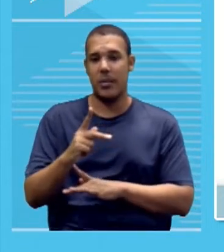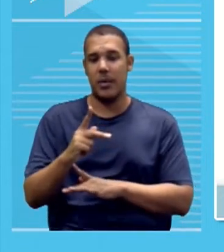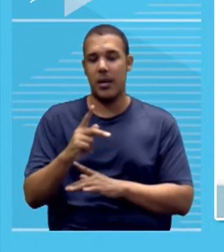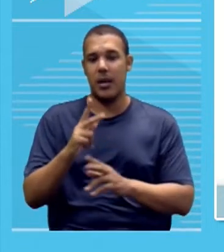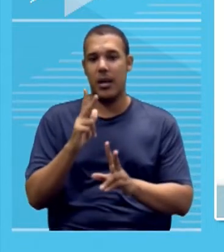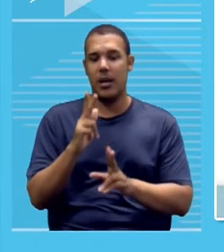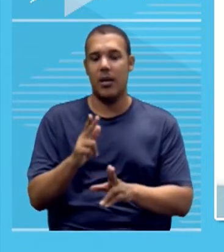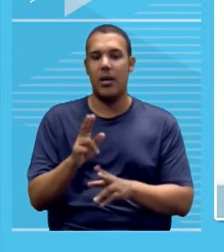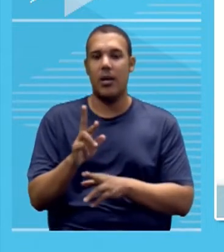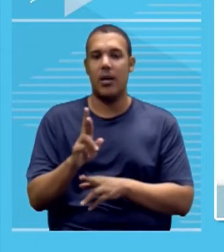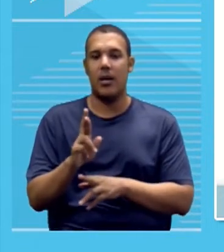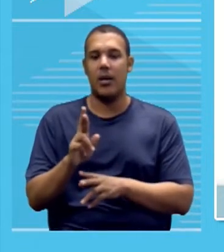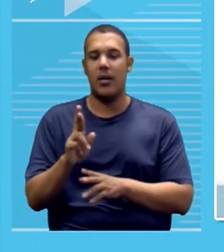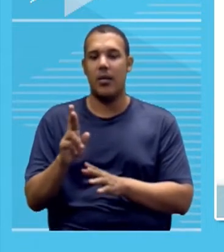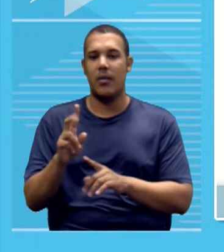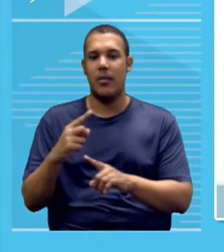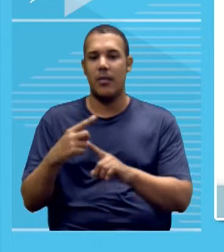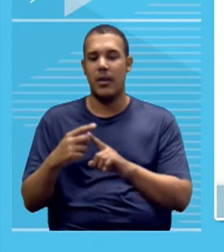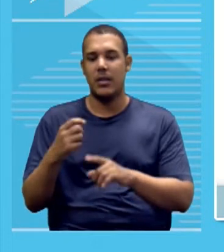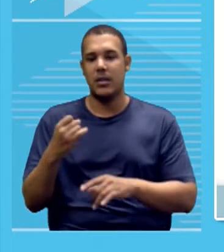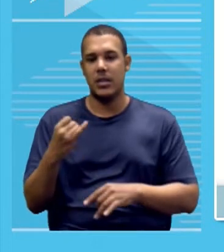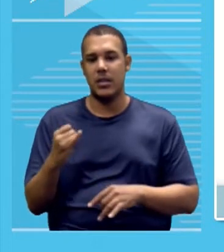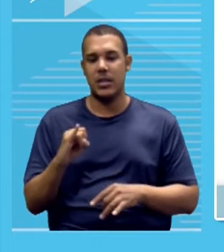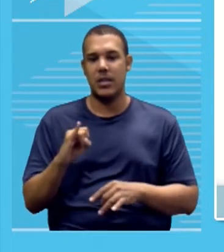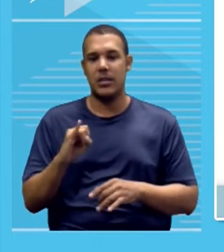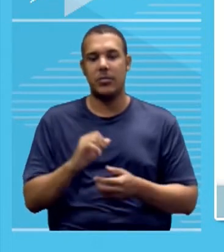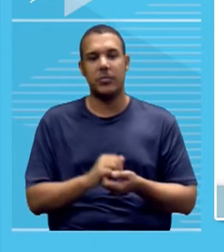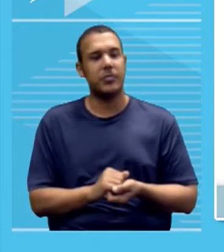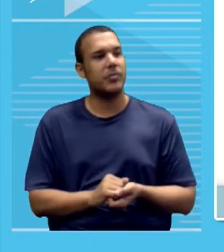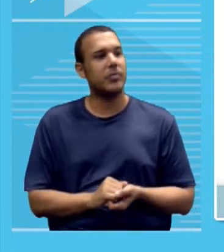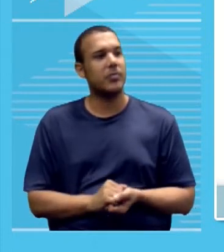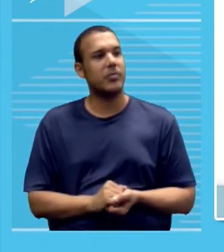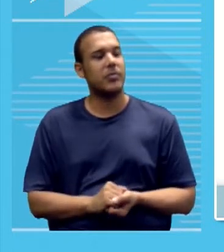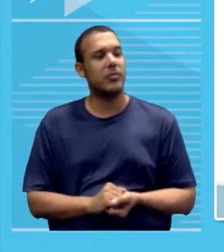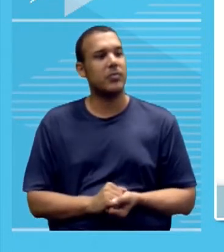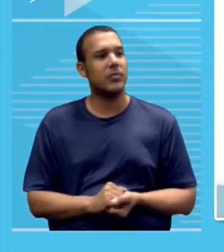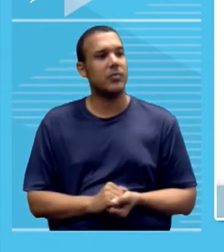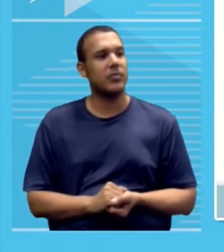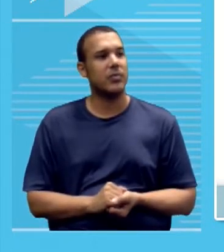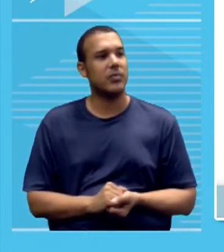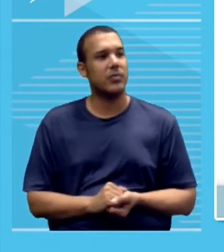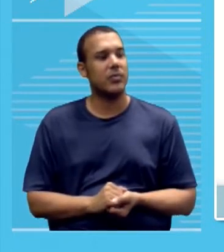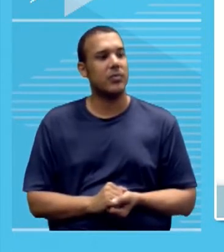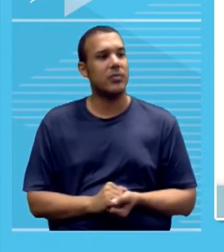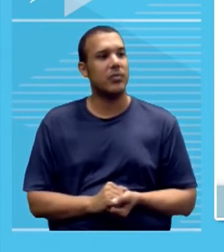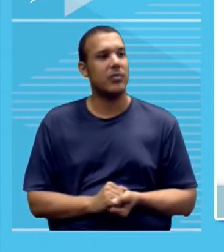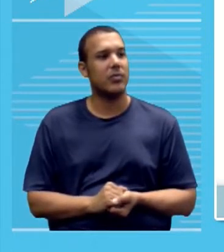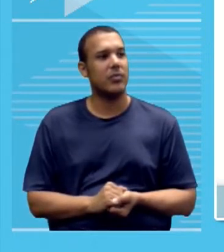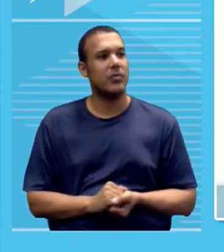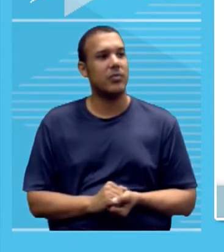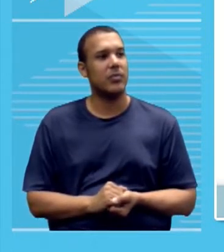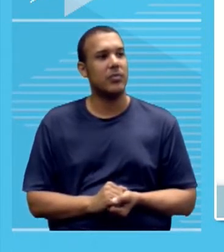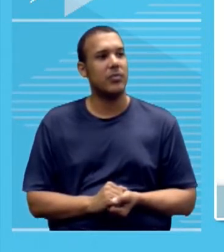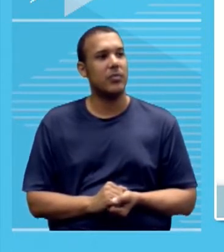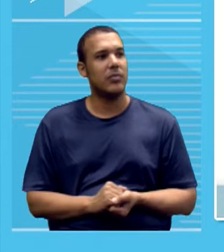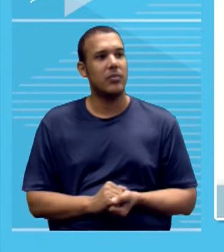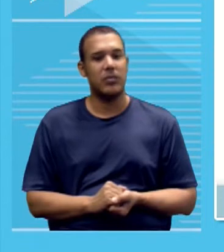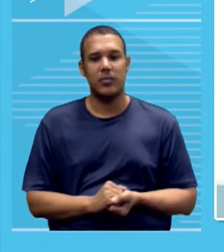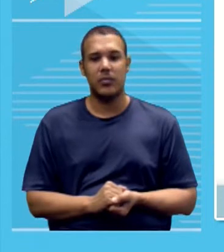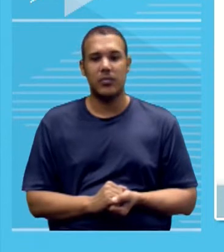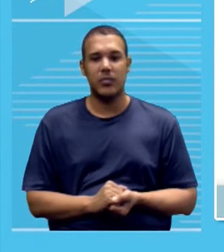R vezes I. Bacana? U seria a minha diferença de